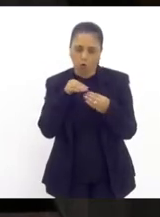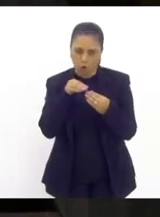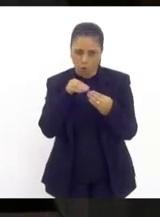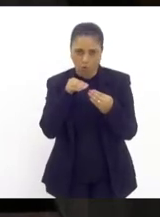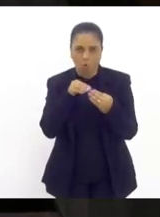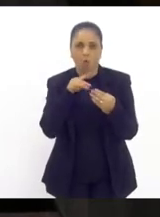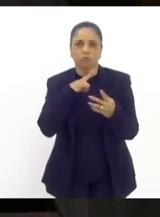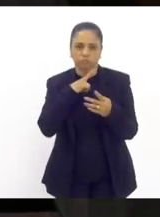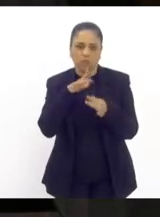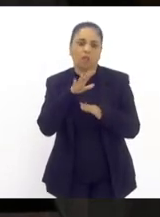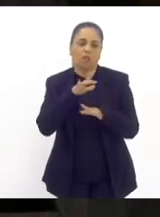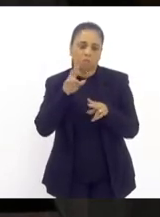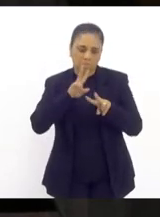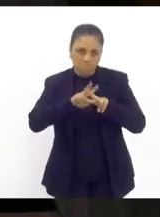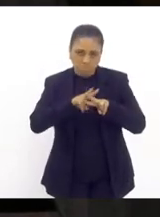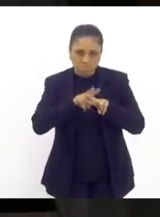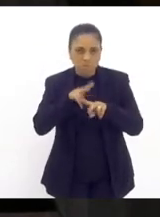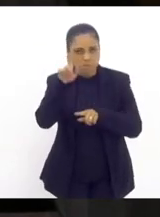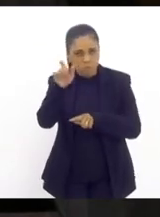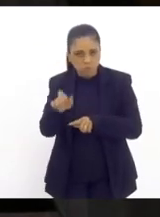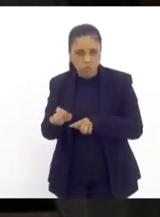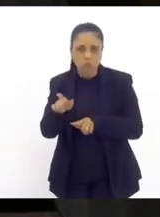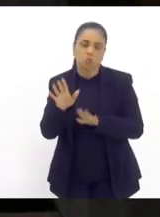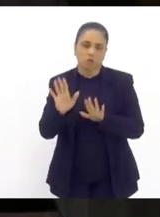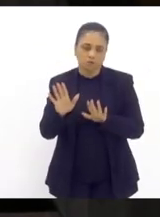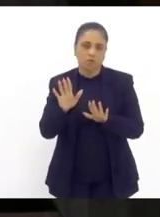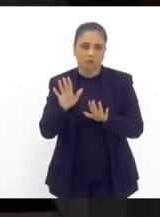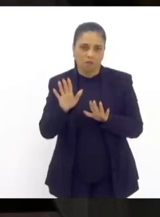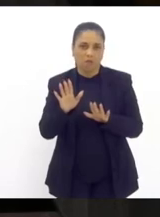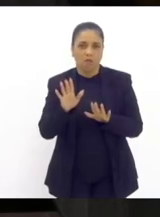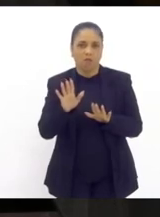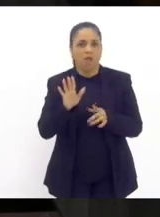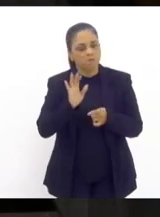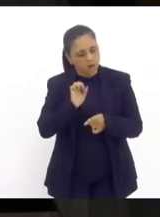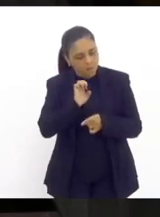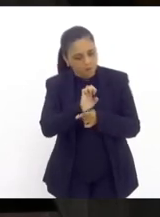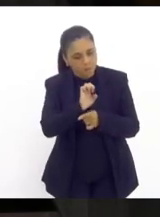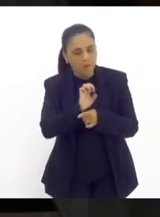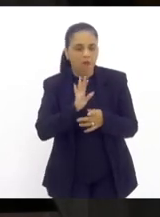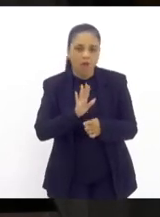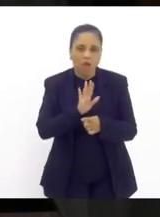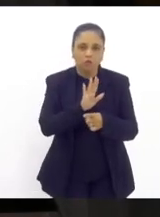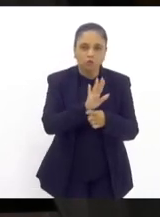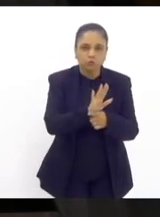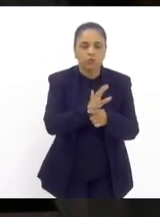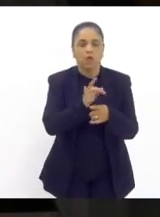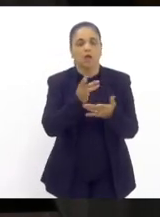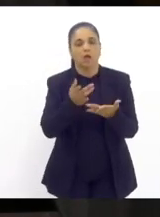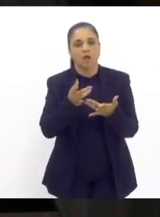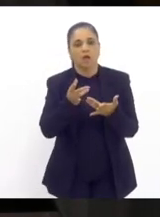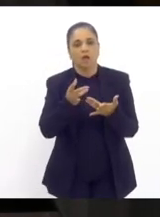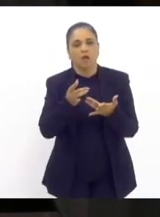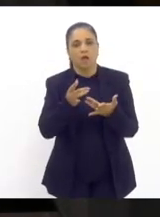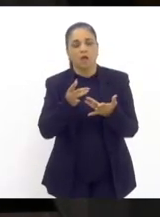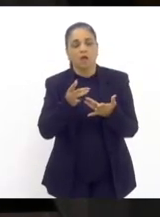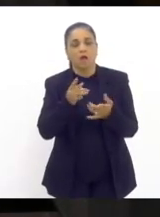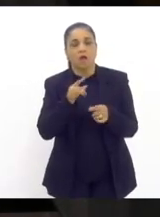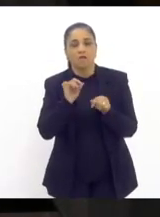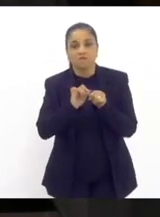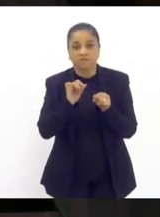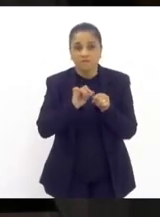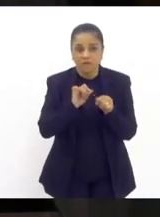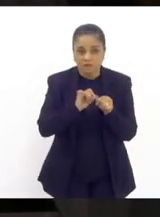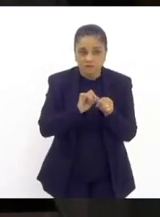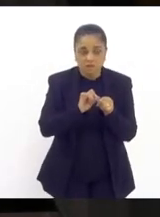região e aí nós precisamos dar a cota de colaboração para recuperação para sofrer fazer a construção